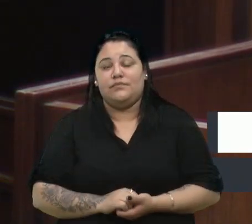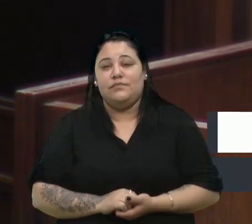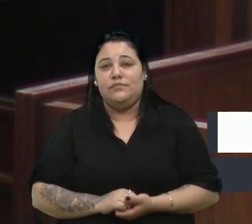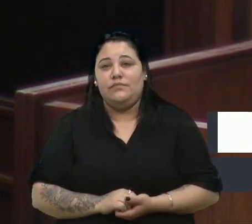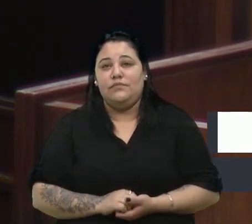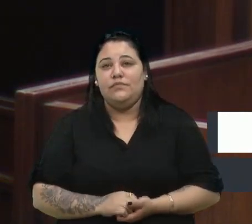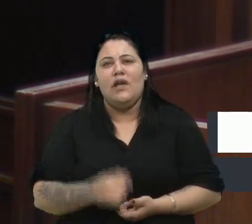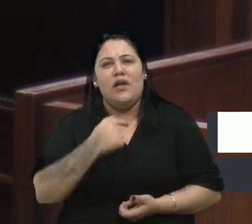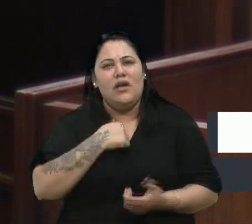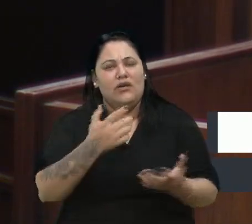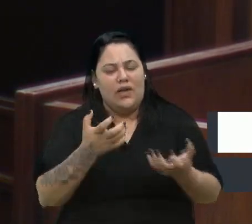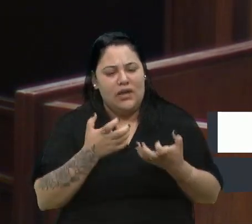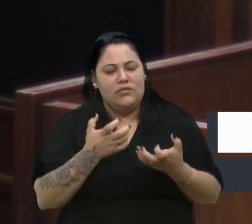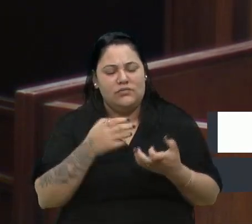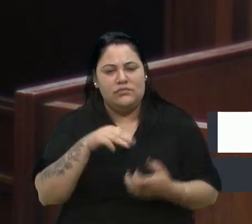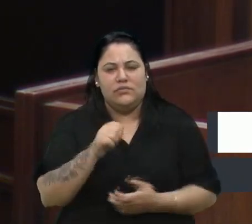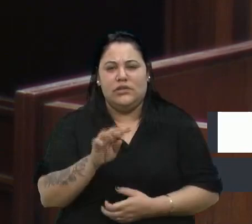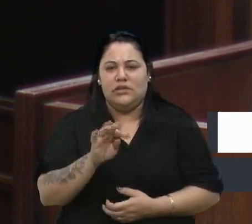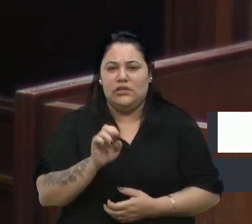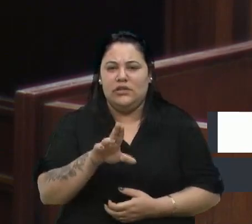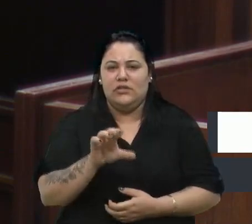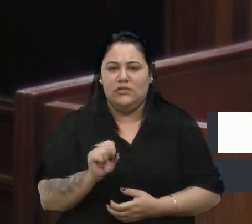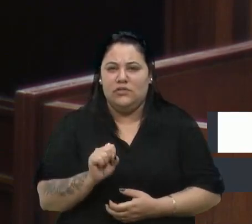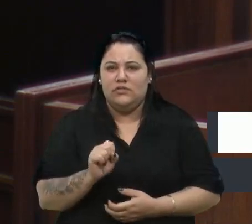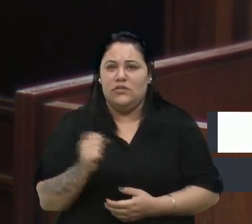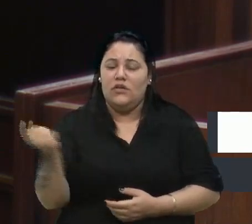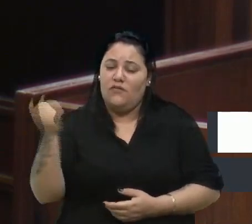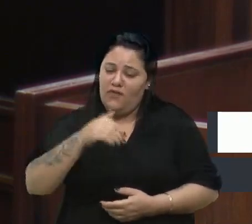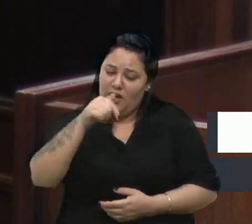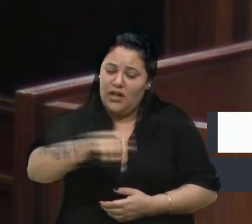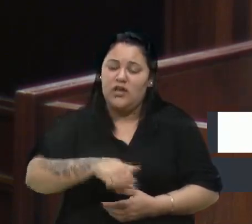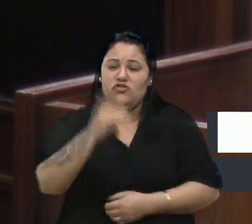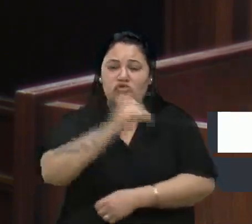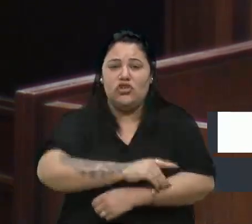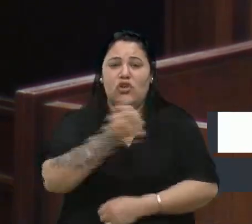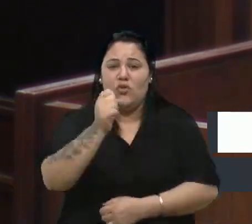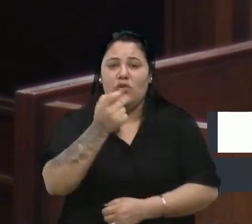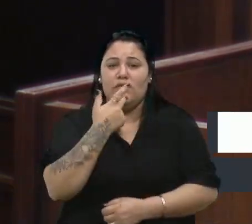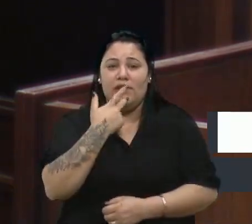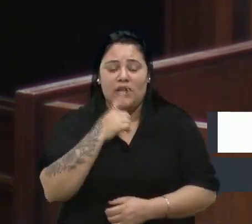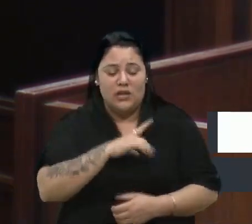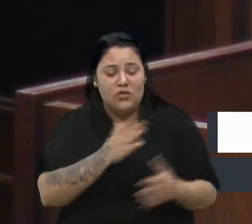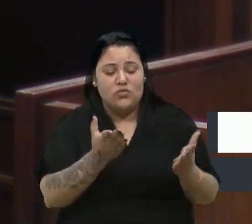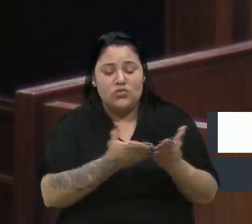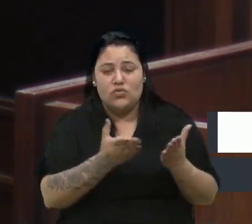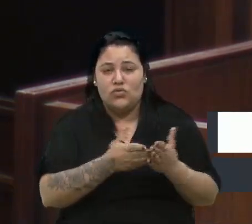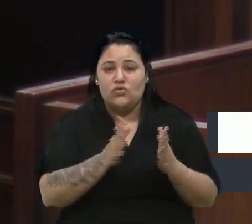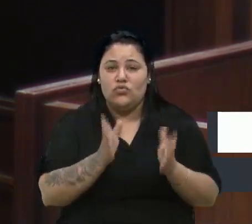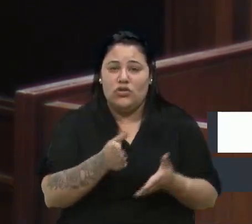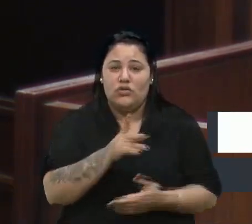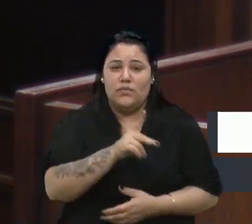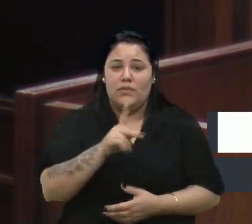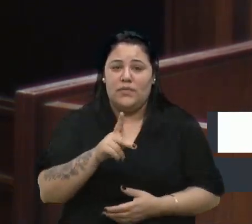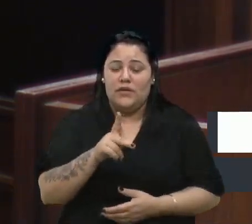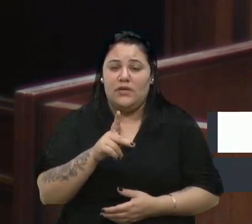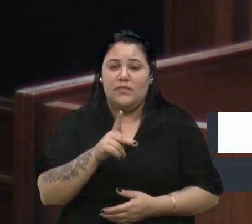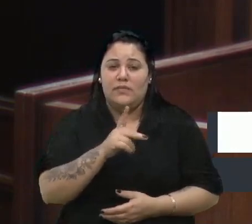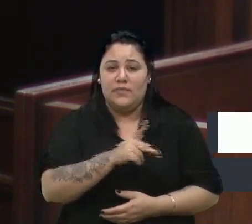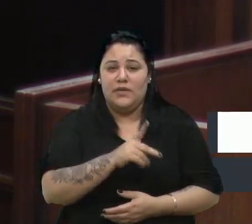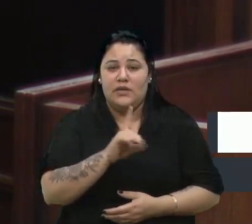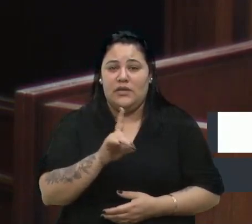Eu quero que o Matheus venha dia 8 e diga, olha, estamos já com os estudos do BNDES e nós